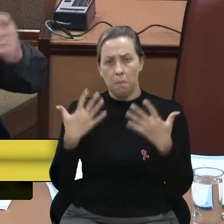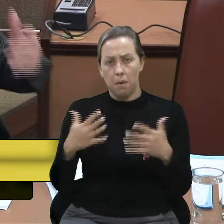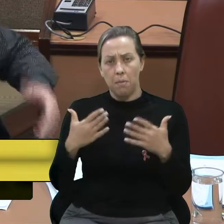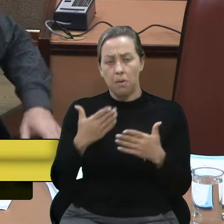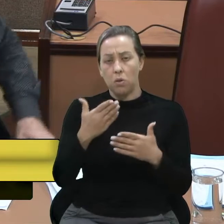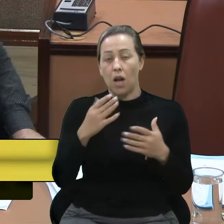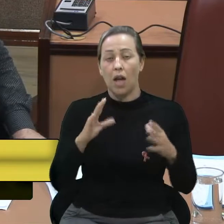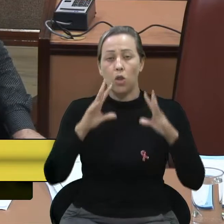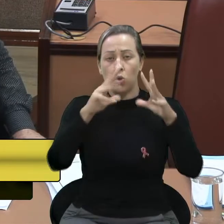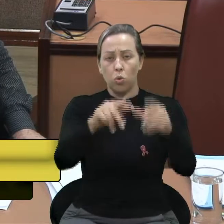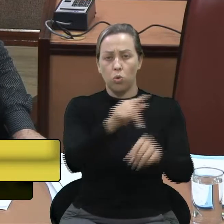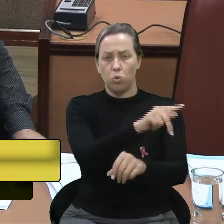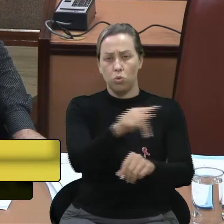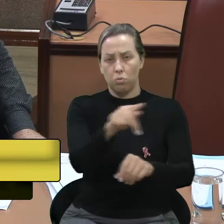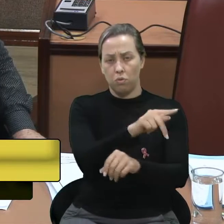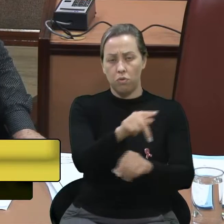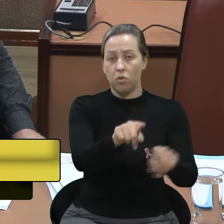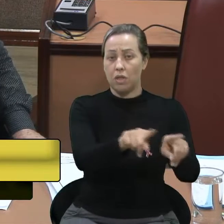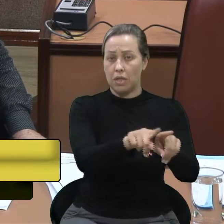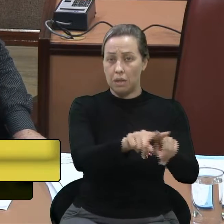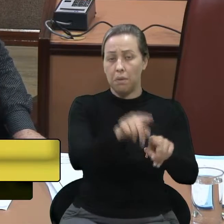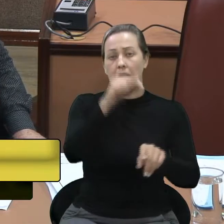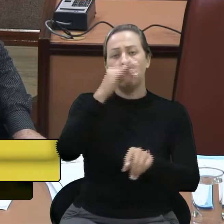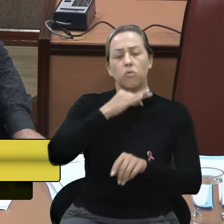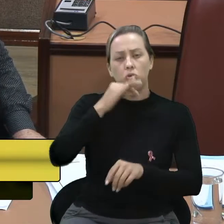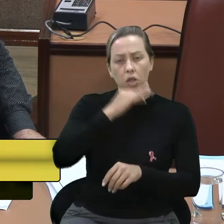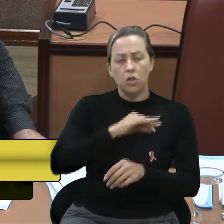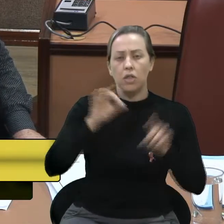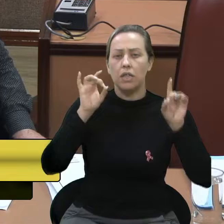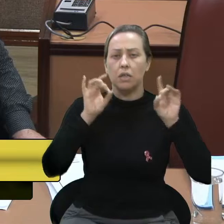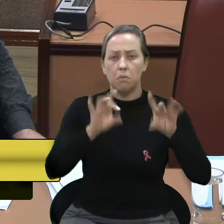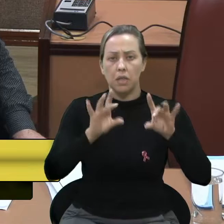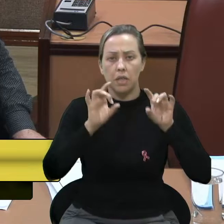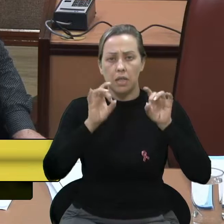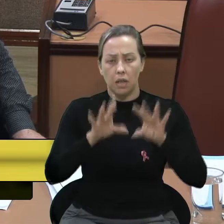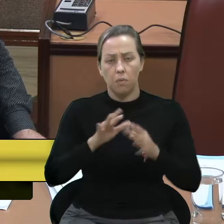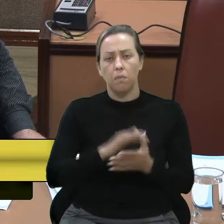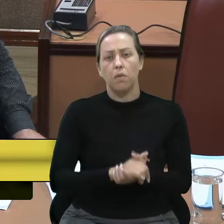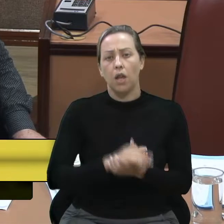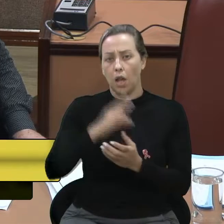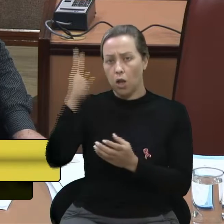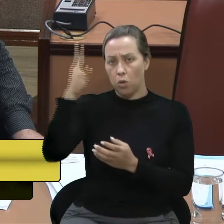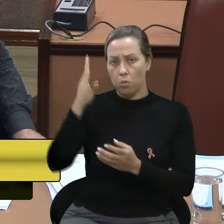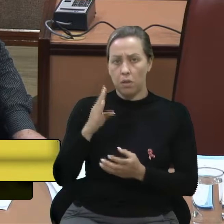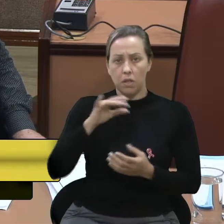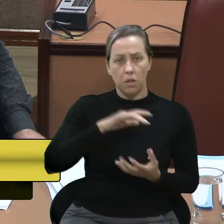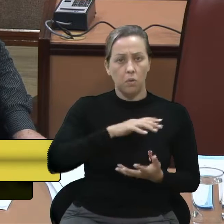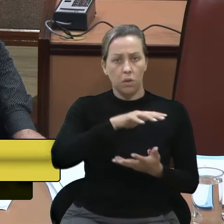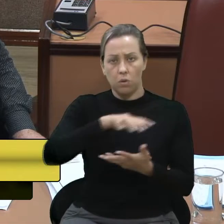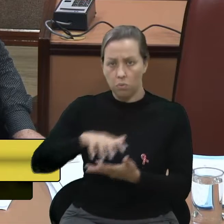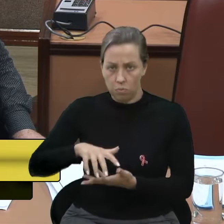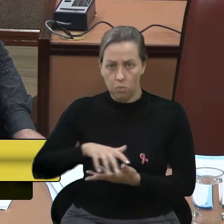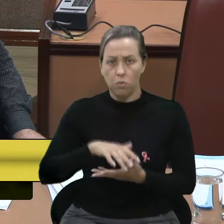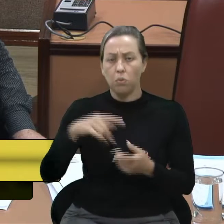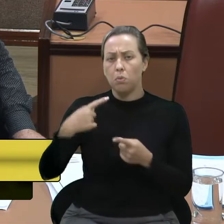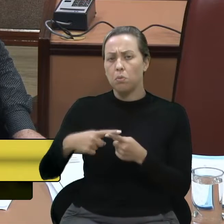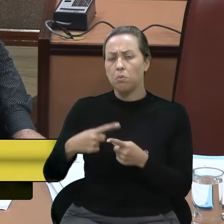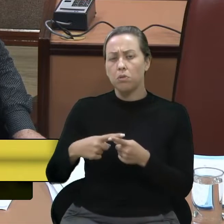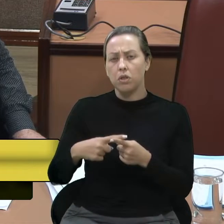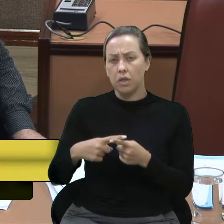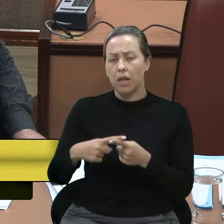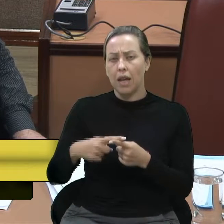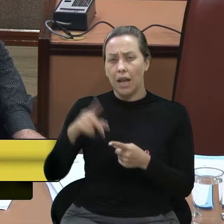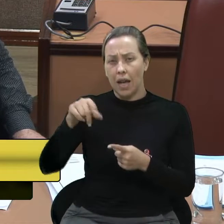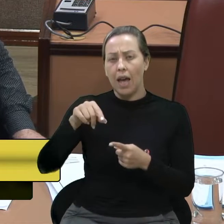parabenizo a todos os professores de Caxias do Sul, especialmente, e do Brasil e do mundo, porque é